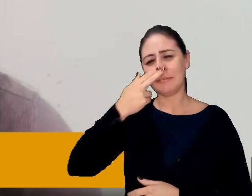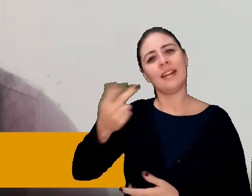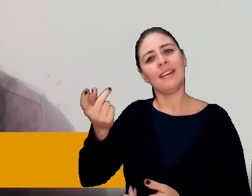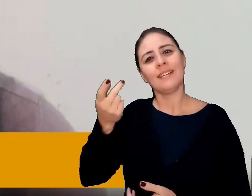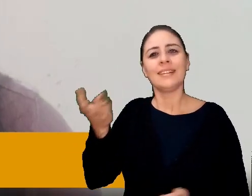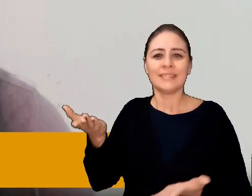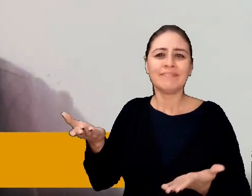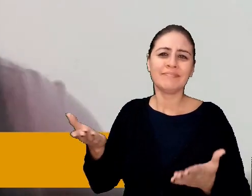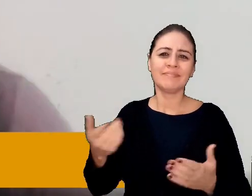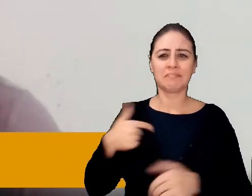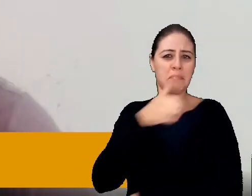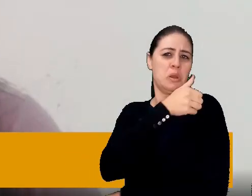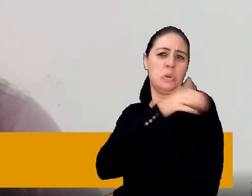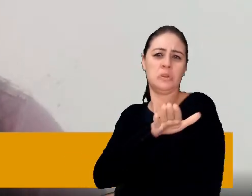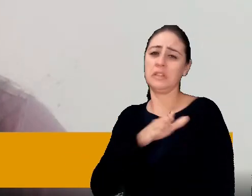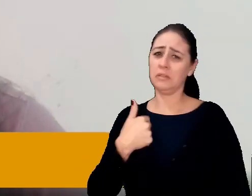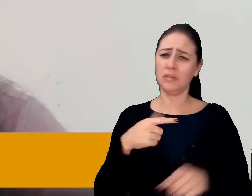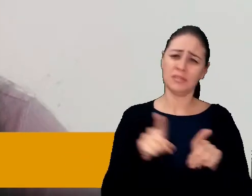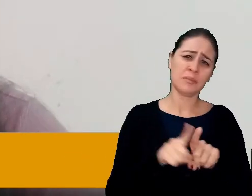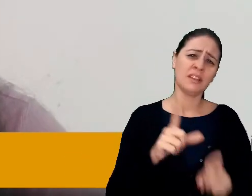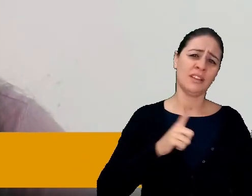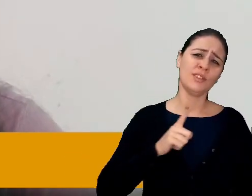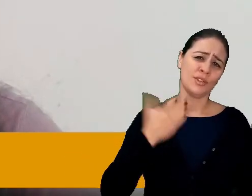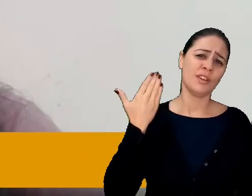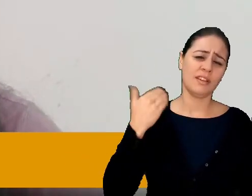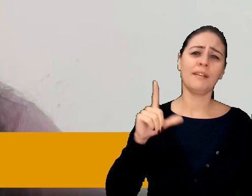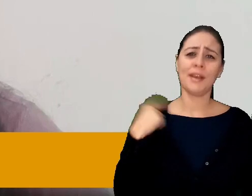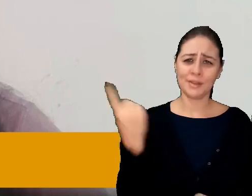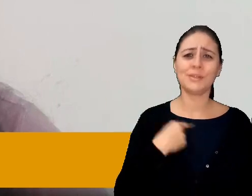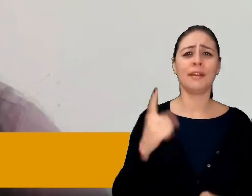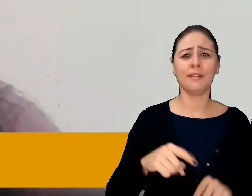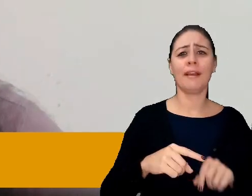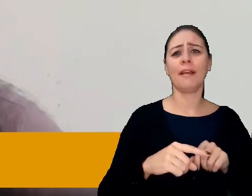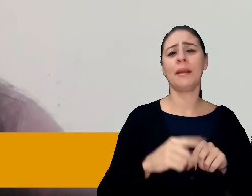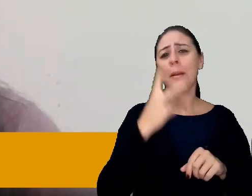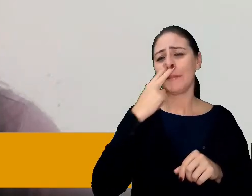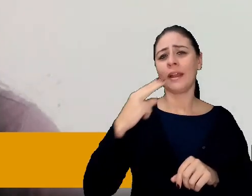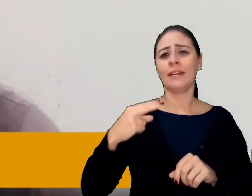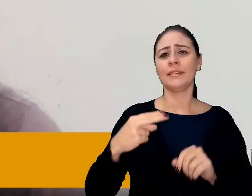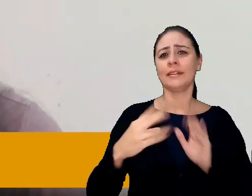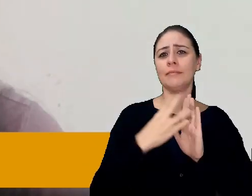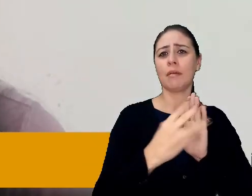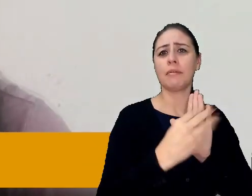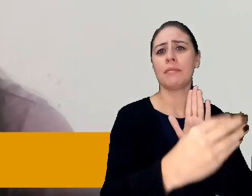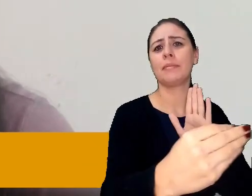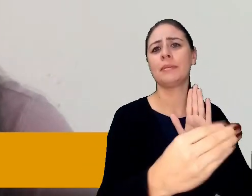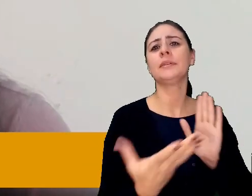e que a gente reproduz. É isso que eu falo, essa ignorância estrutural. Quando a gente vê, a gente está reproduzindo um discurso.